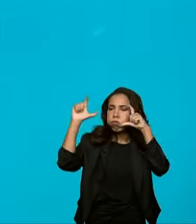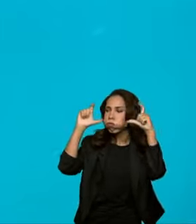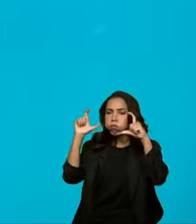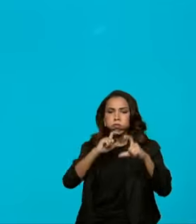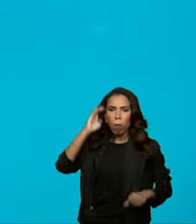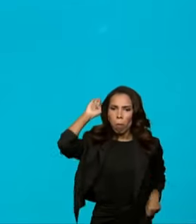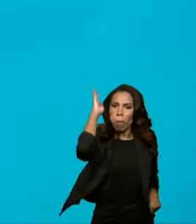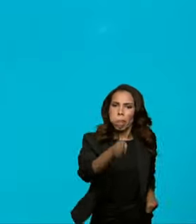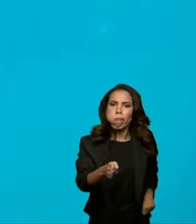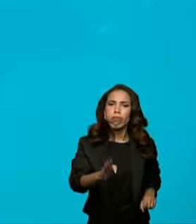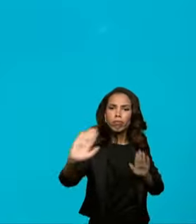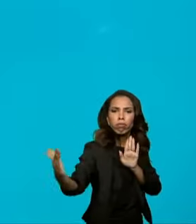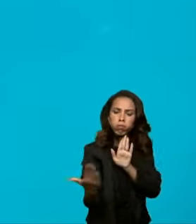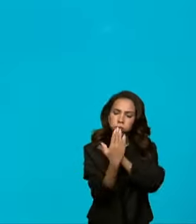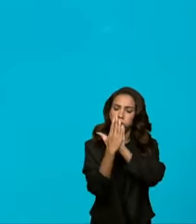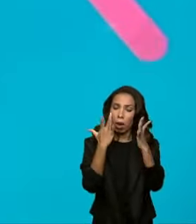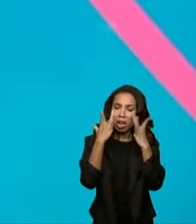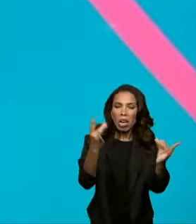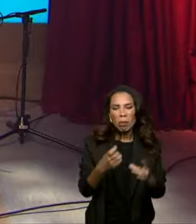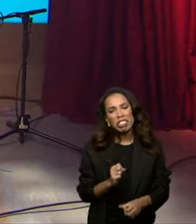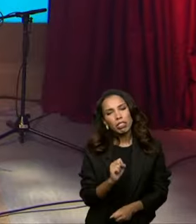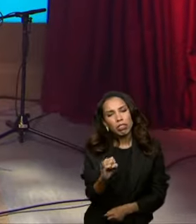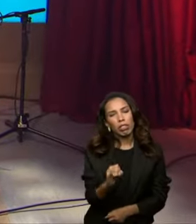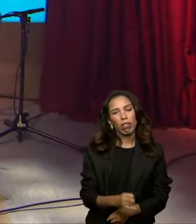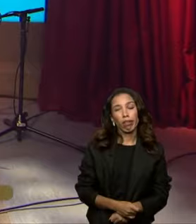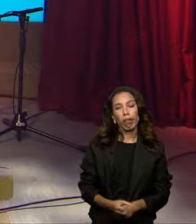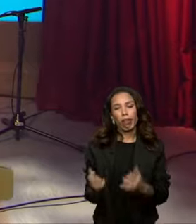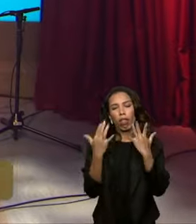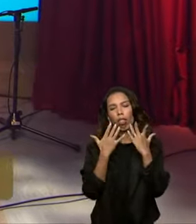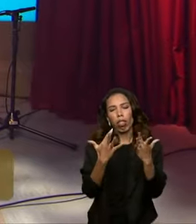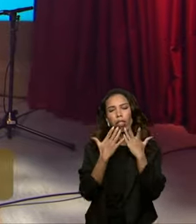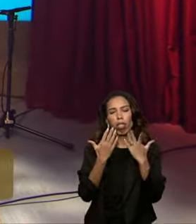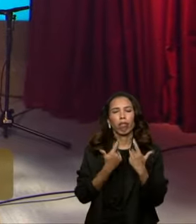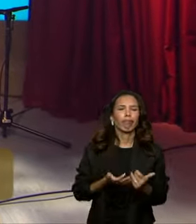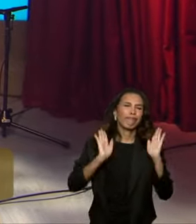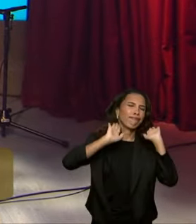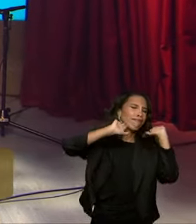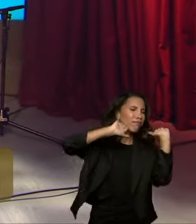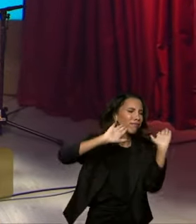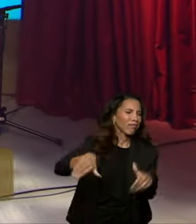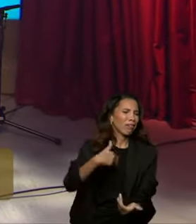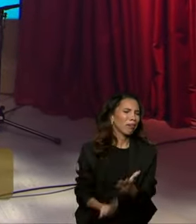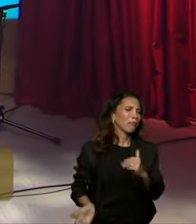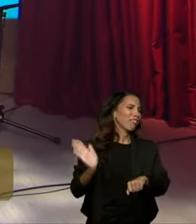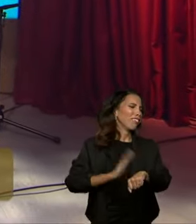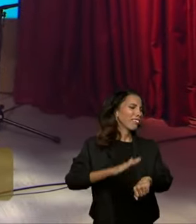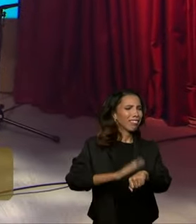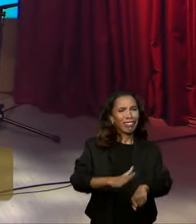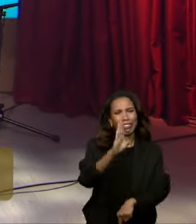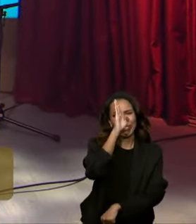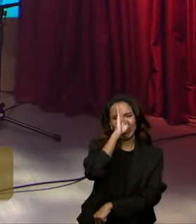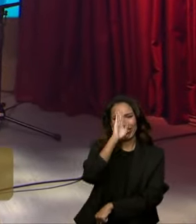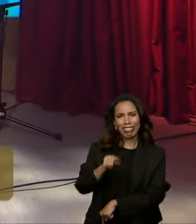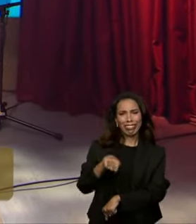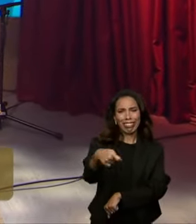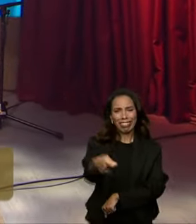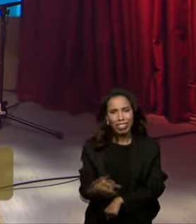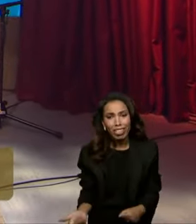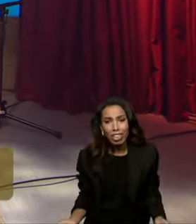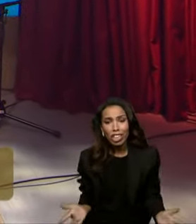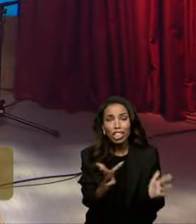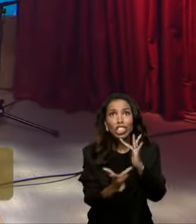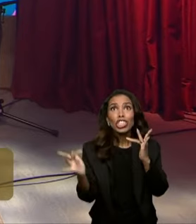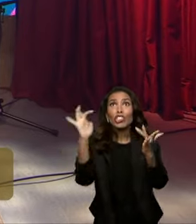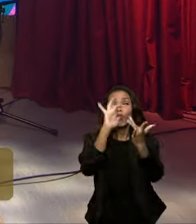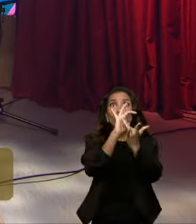tem minha atenção. Mas se for conversa fiada, tô fora, não vou perder tempo com vacilação. Se nem Jesus Cristo